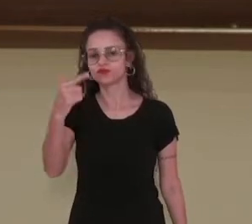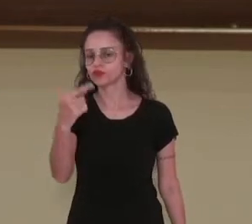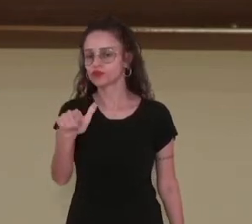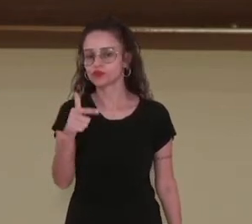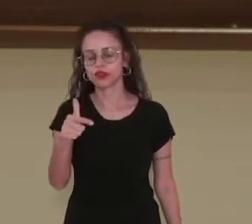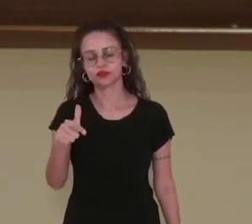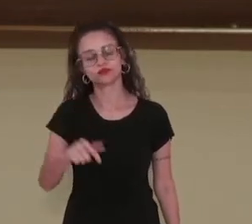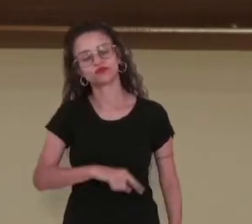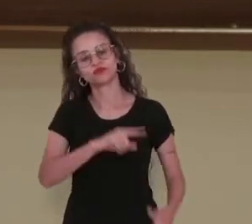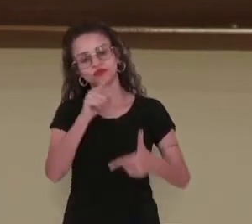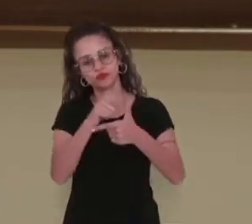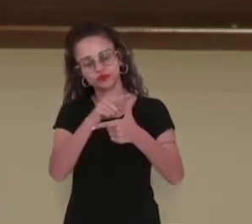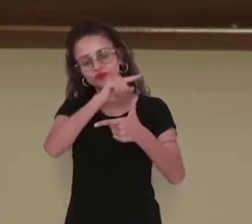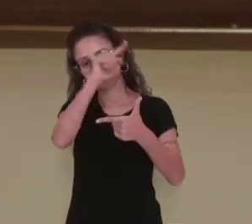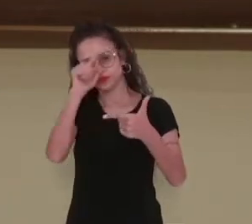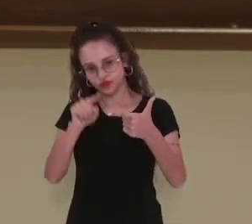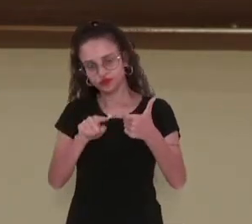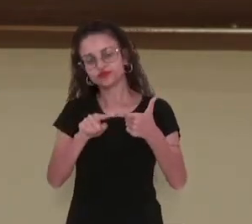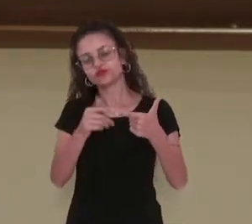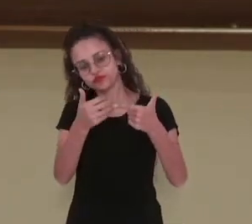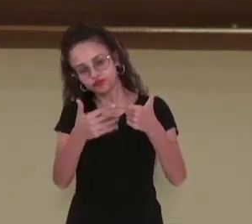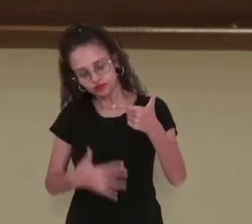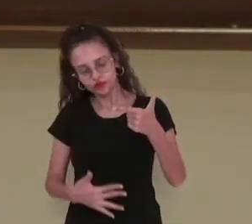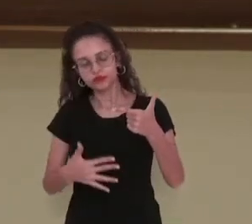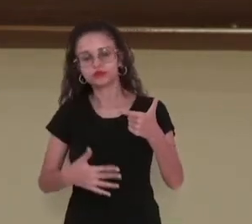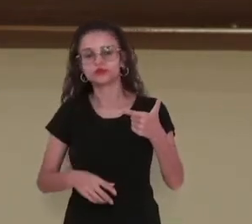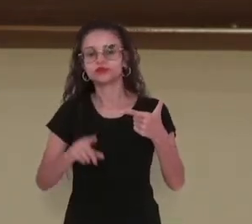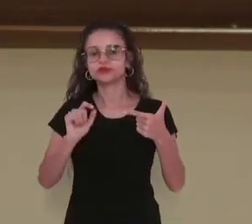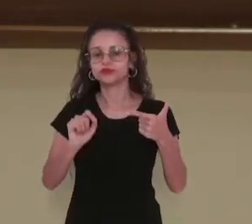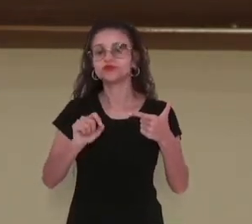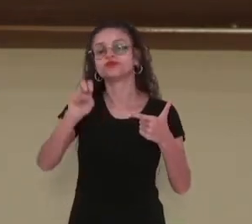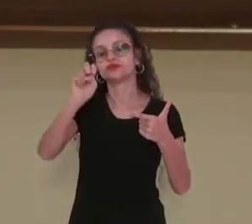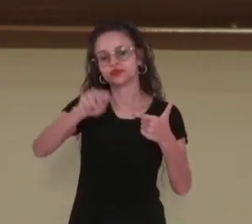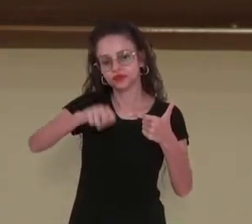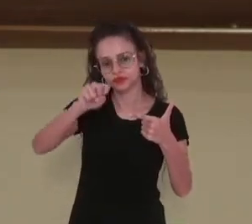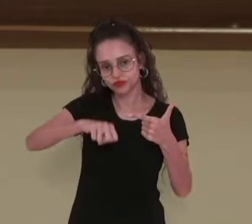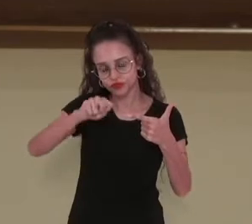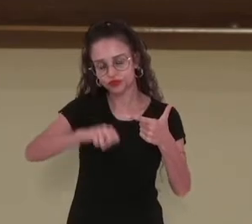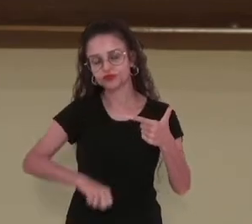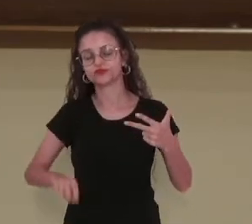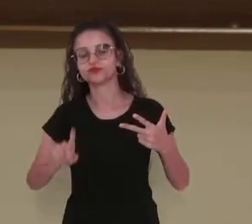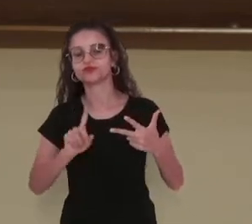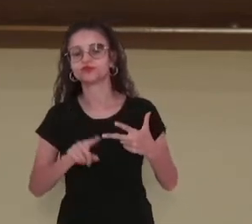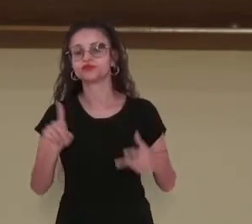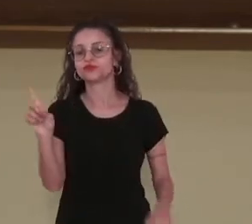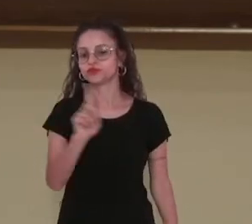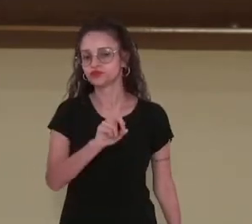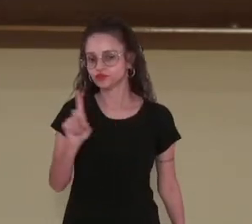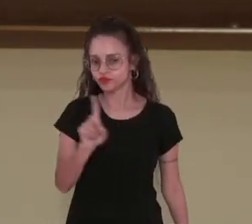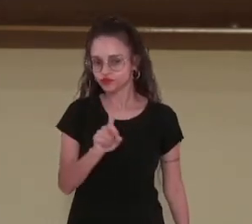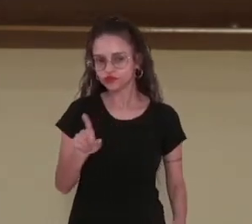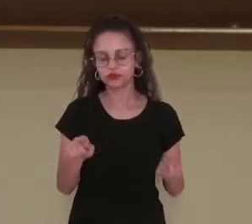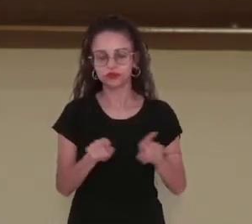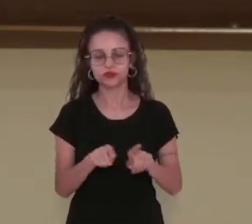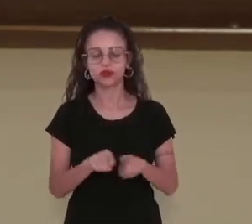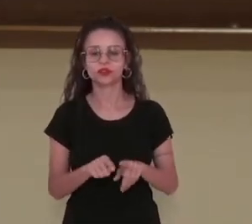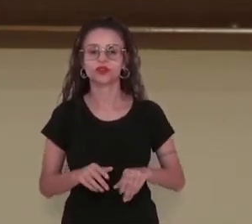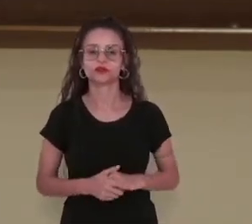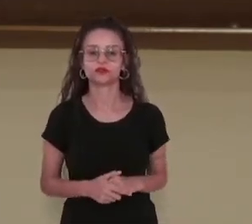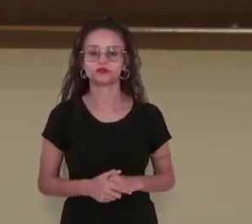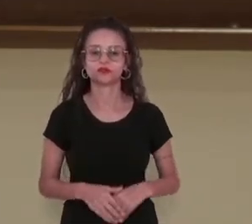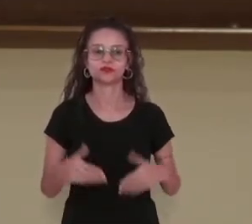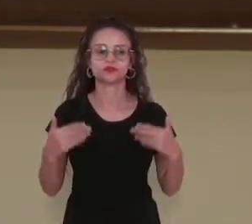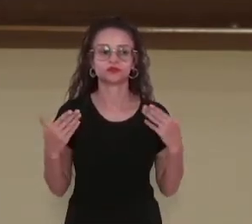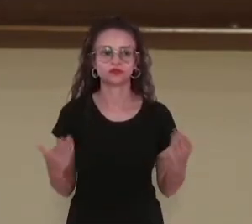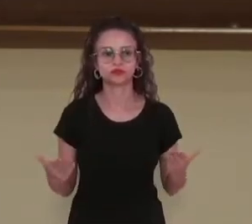da segunda. Então, eu tenho o imperativo afirmativo e o imperativo negativo. Com